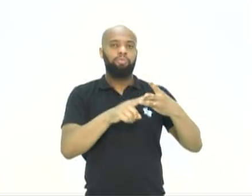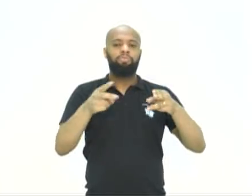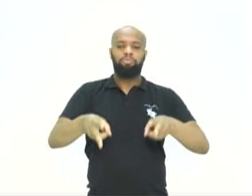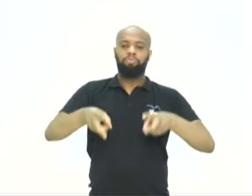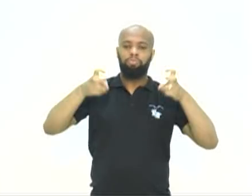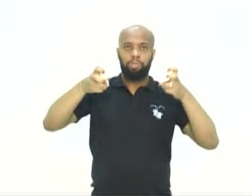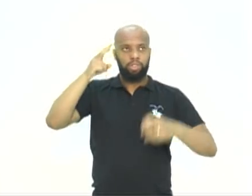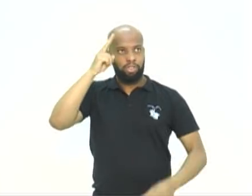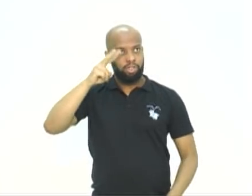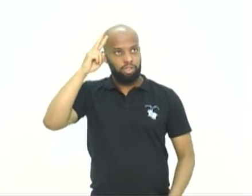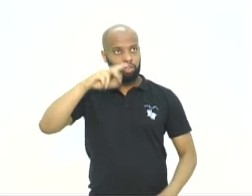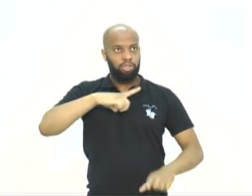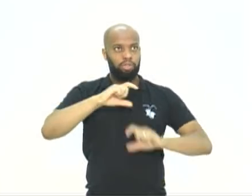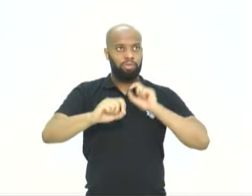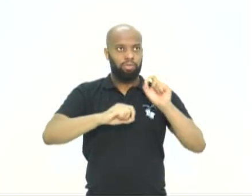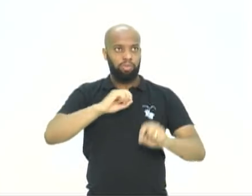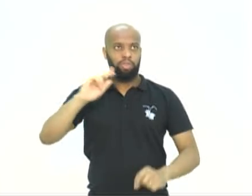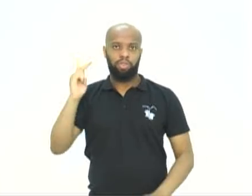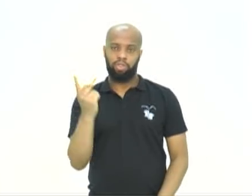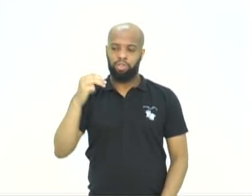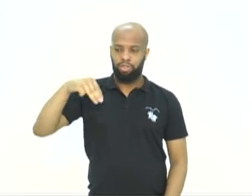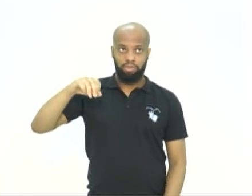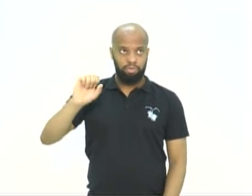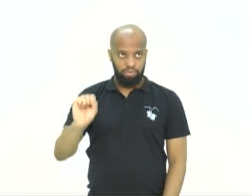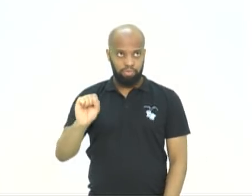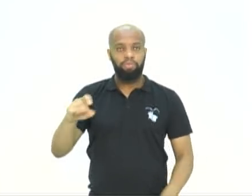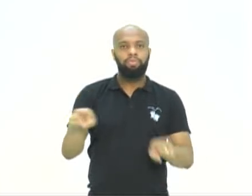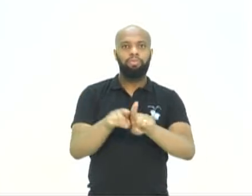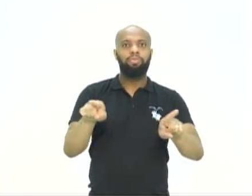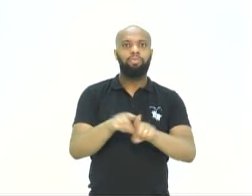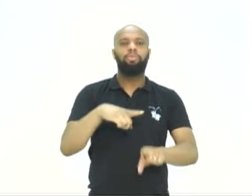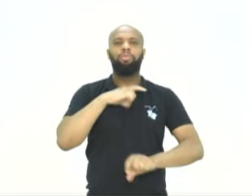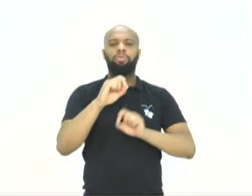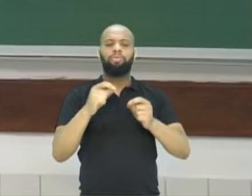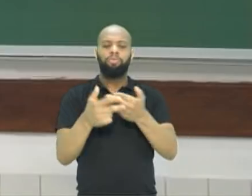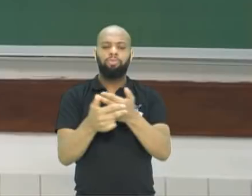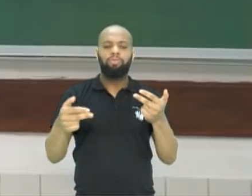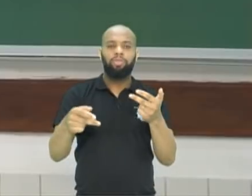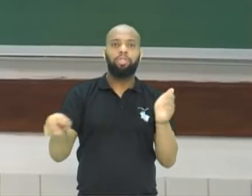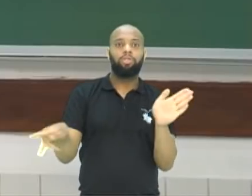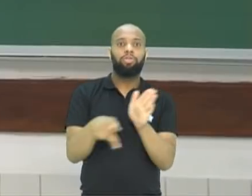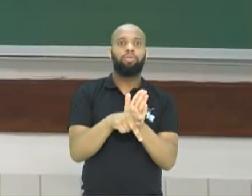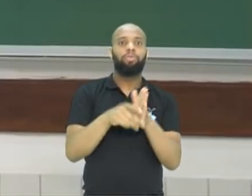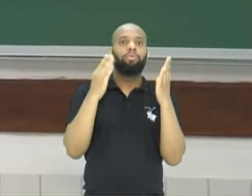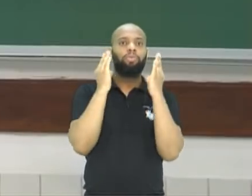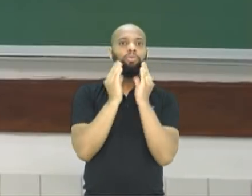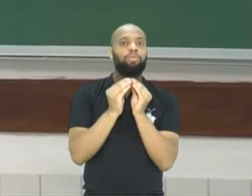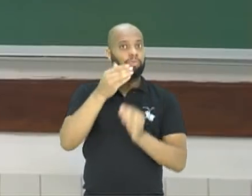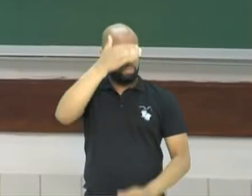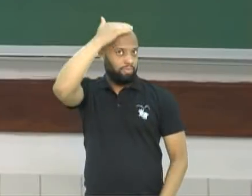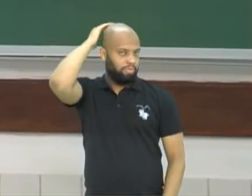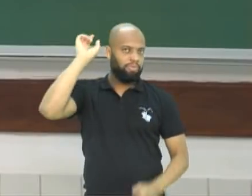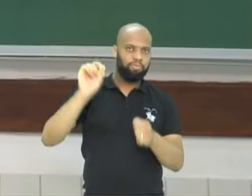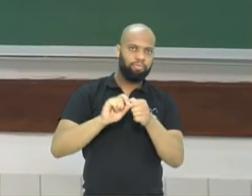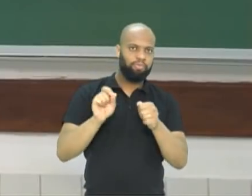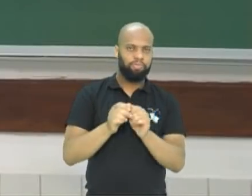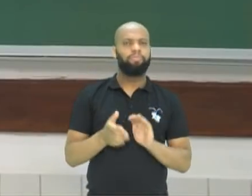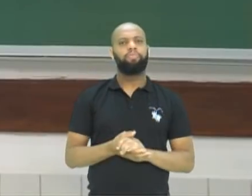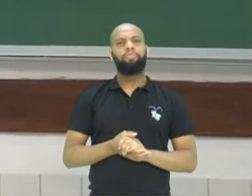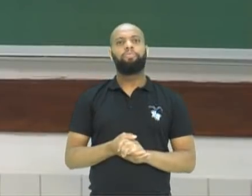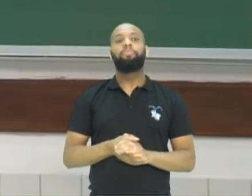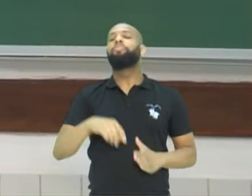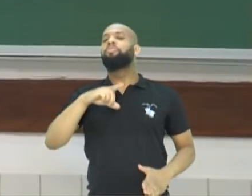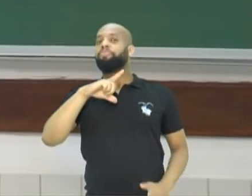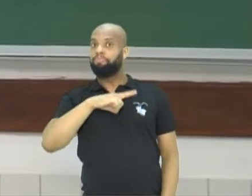do HMS Beagle e as observações realizadas pelo Darwin. Pessoal, para além disso